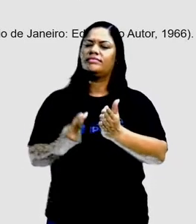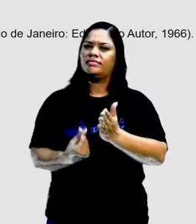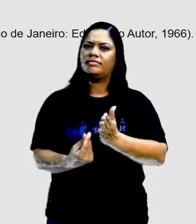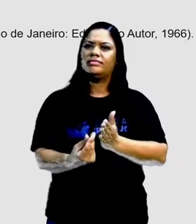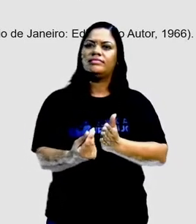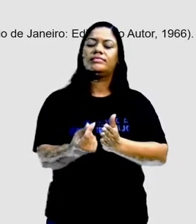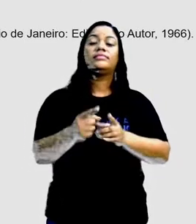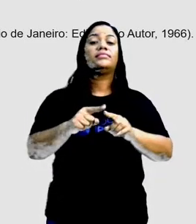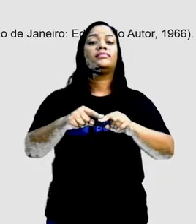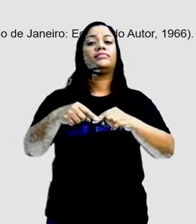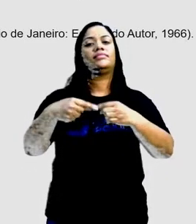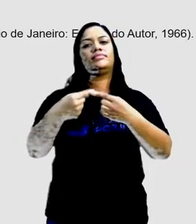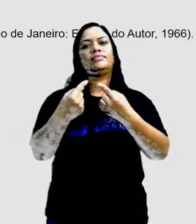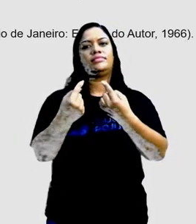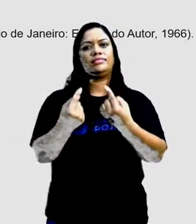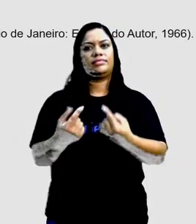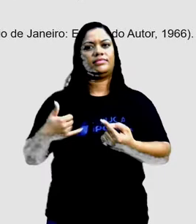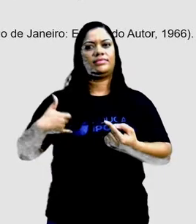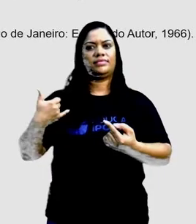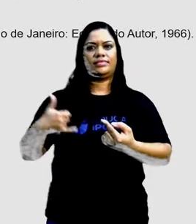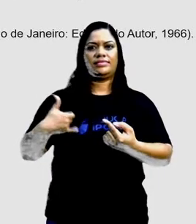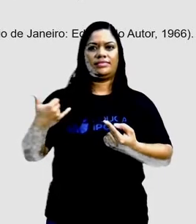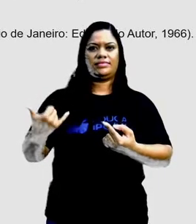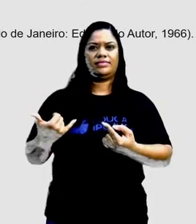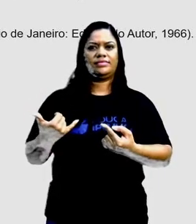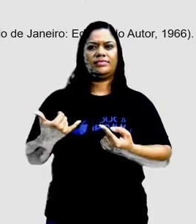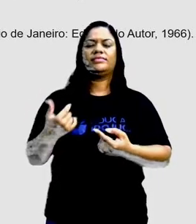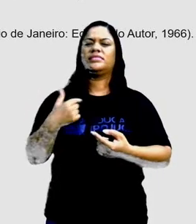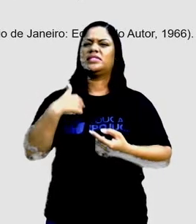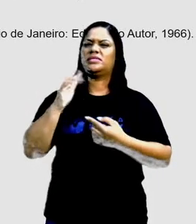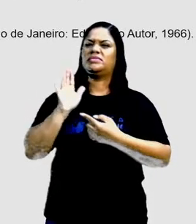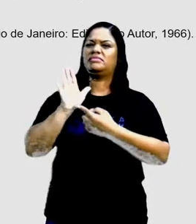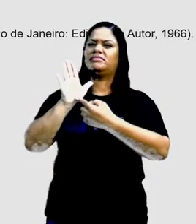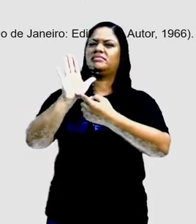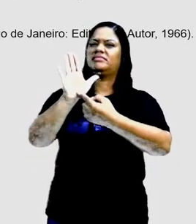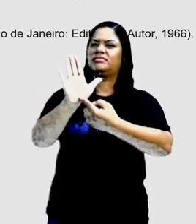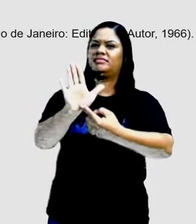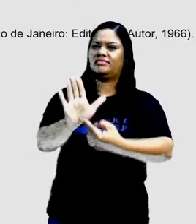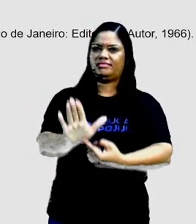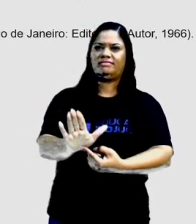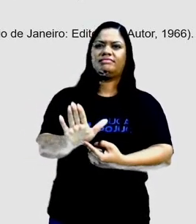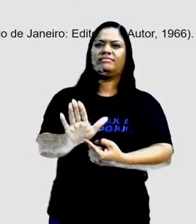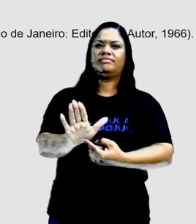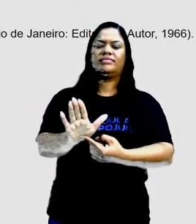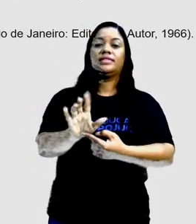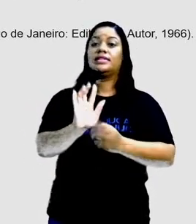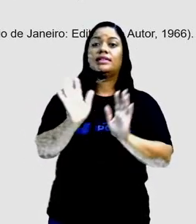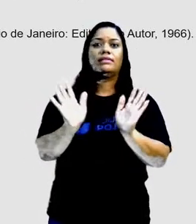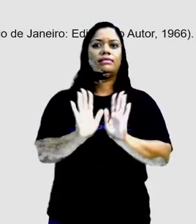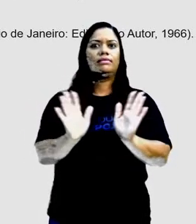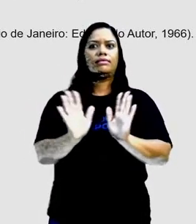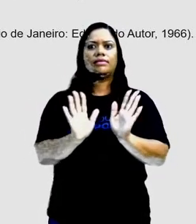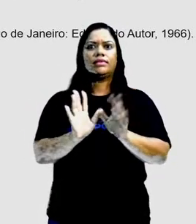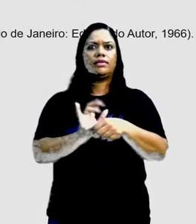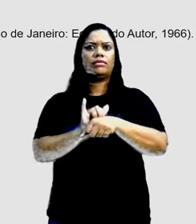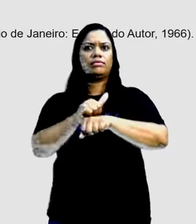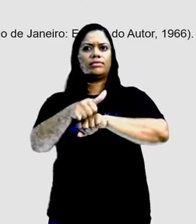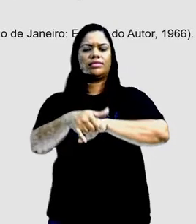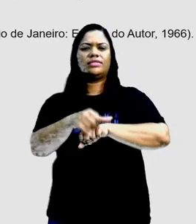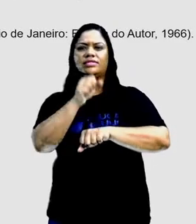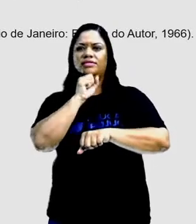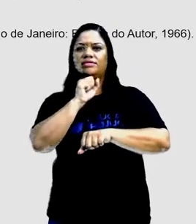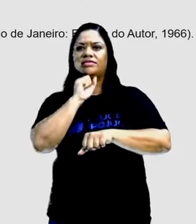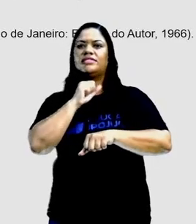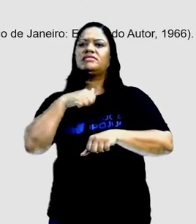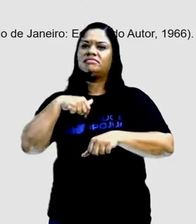mas aí, embora idade e senso eu aparente, não vos iluda o velho que aqui vai.